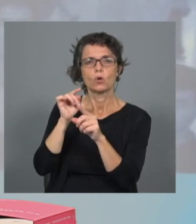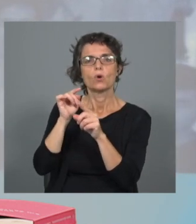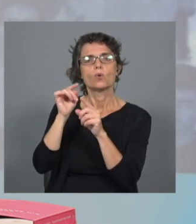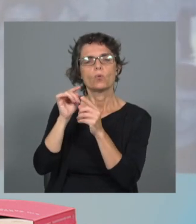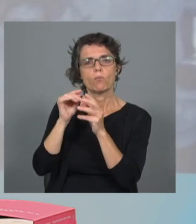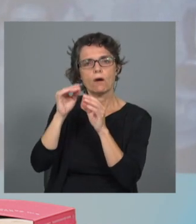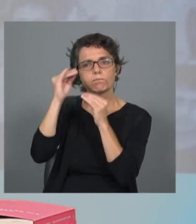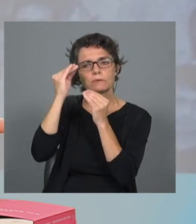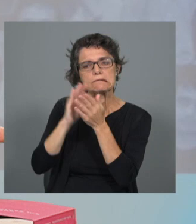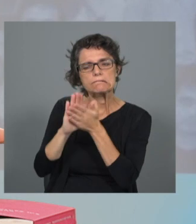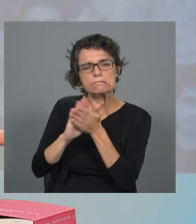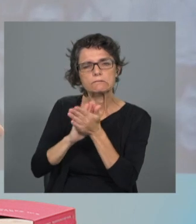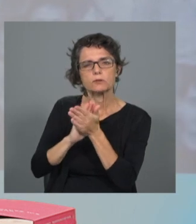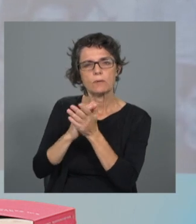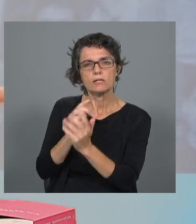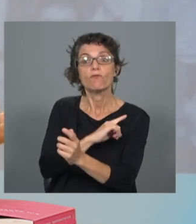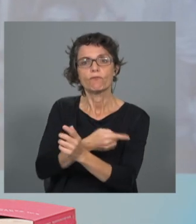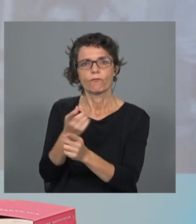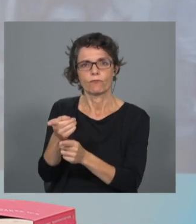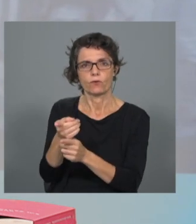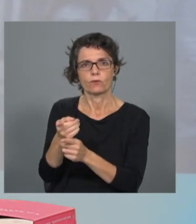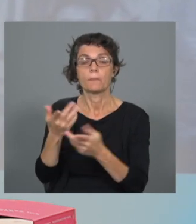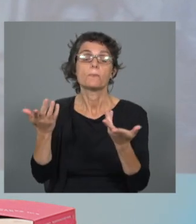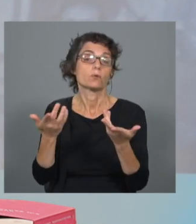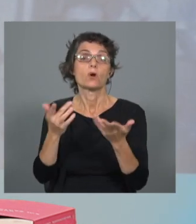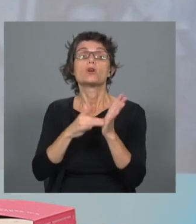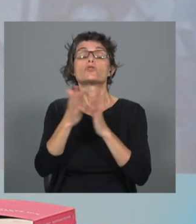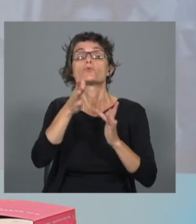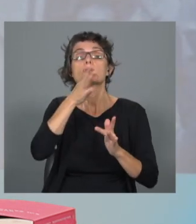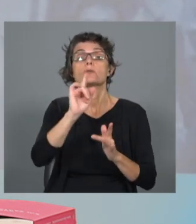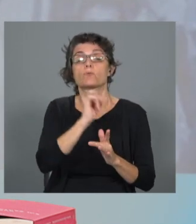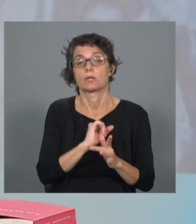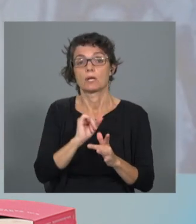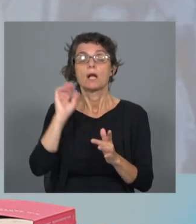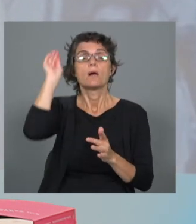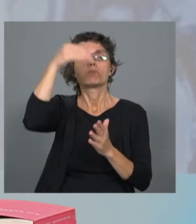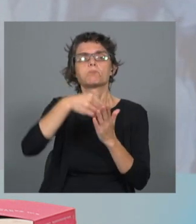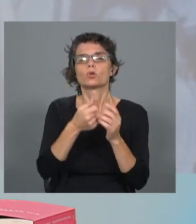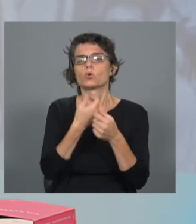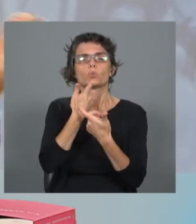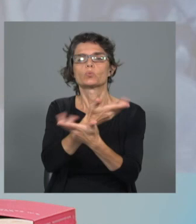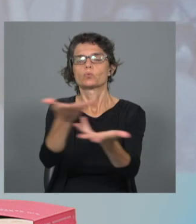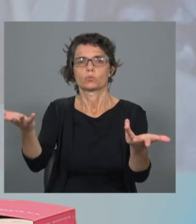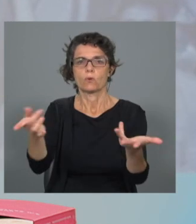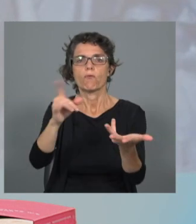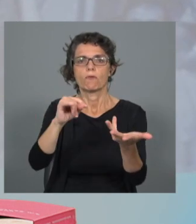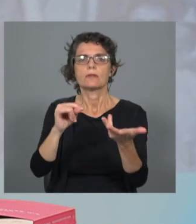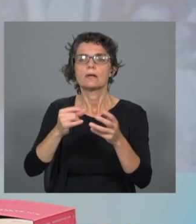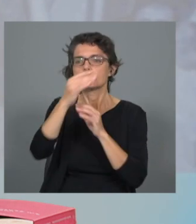o mandato de Jesus e de ensinai todos, batizai todos e ensinai todos. Cristo é verdadeiramente sinodal, não